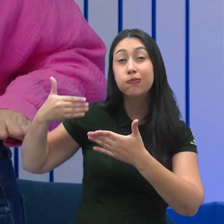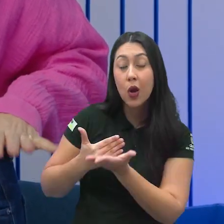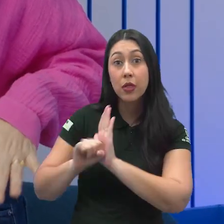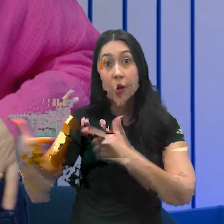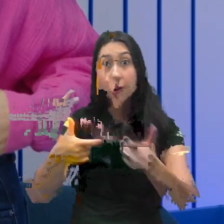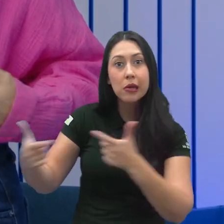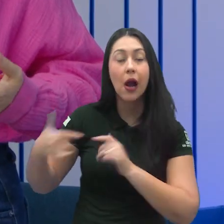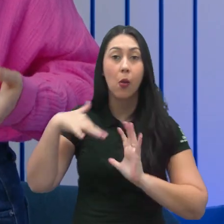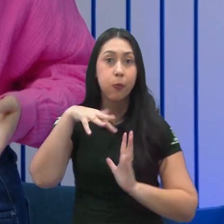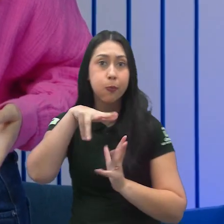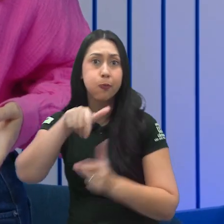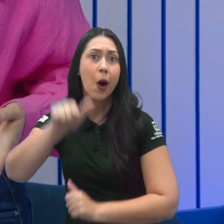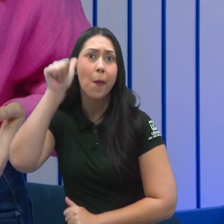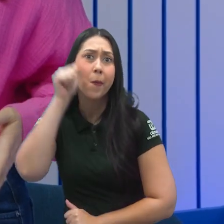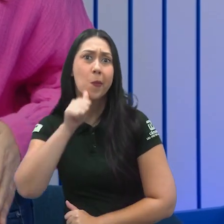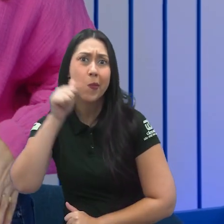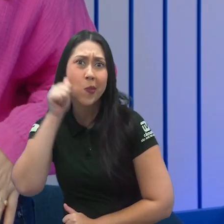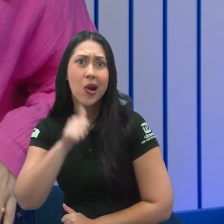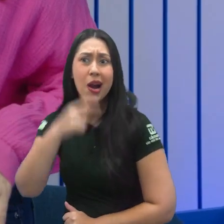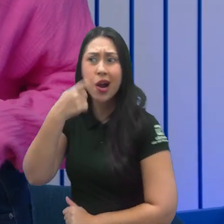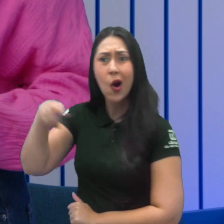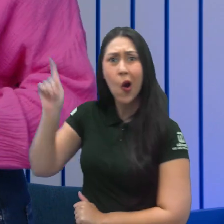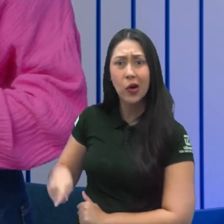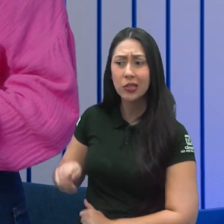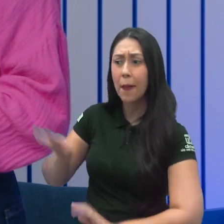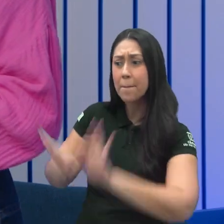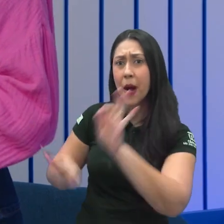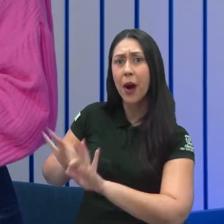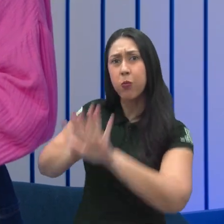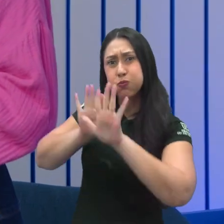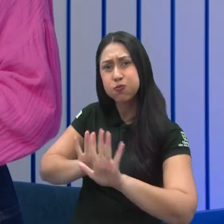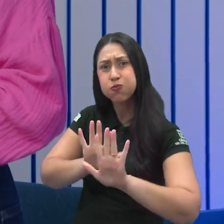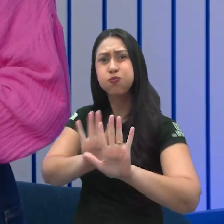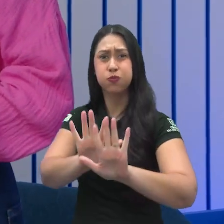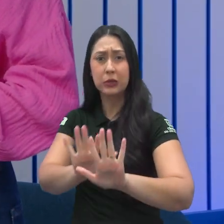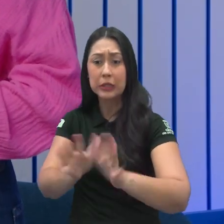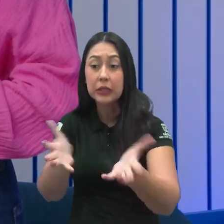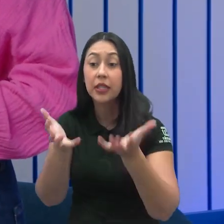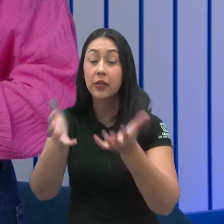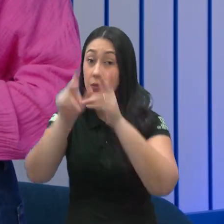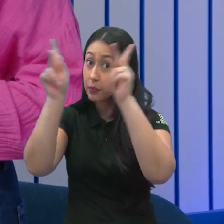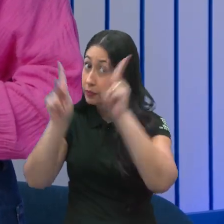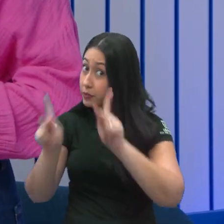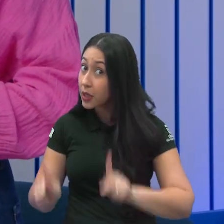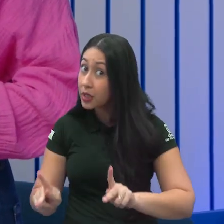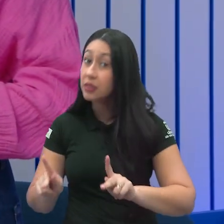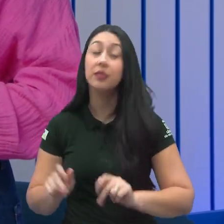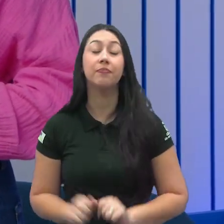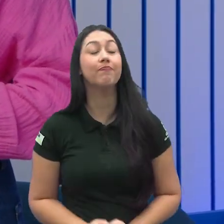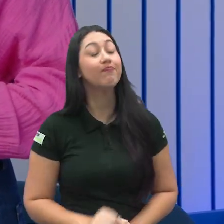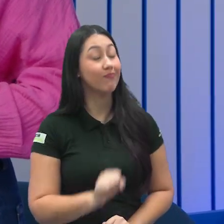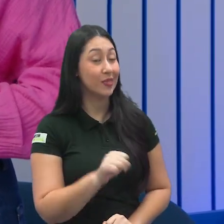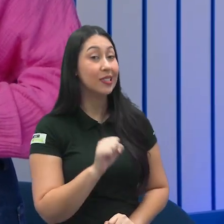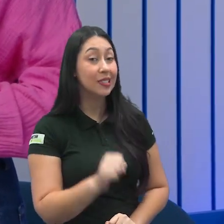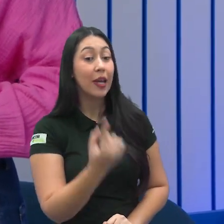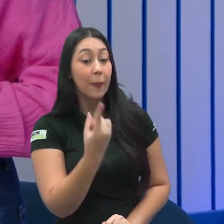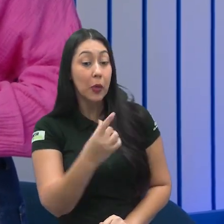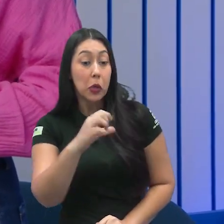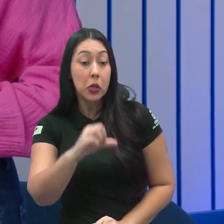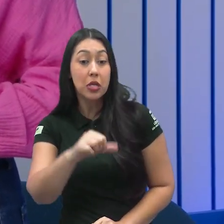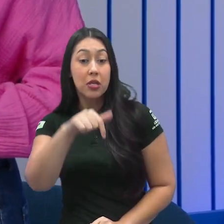russas se organizaram em passeatas pela paz. Marvin. E, Érico, olha só, em 1975 a data